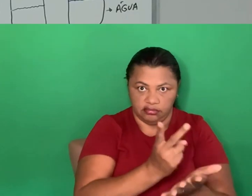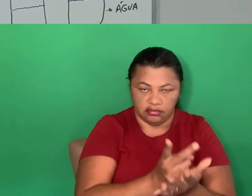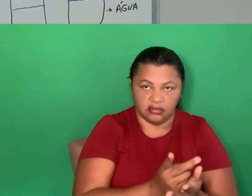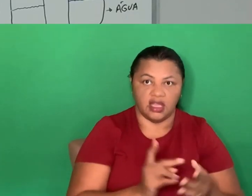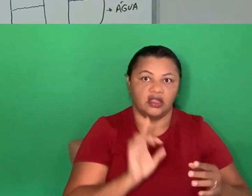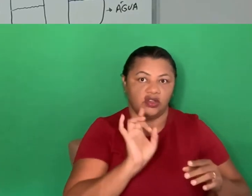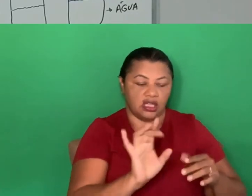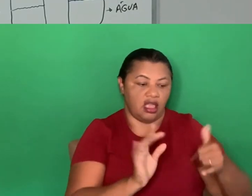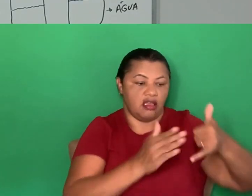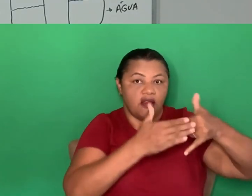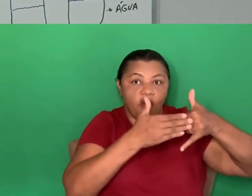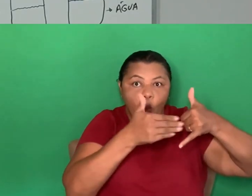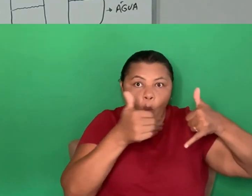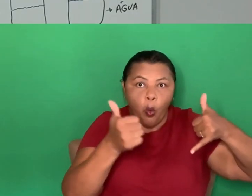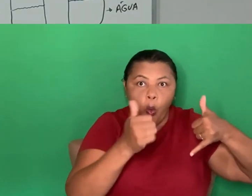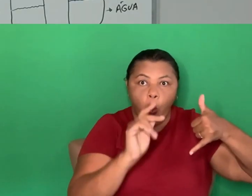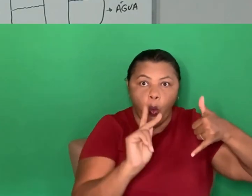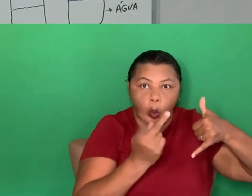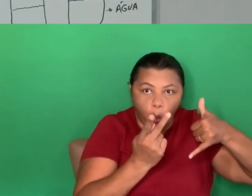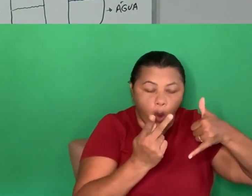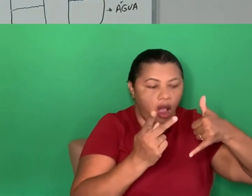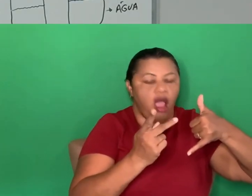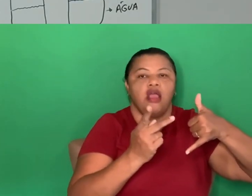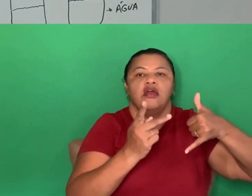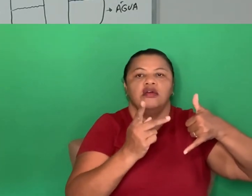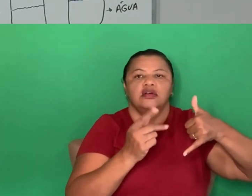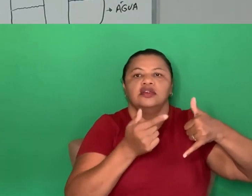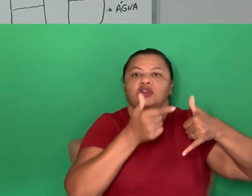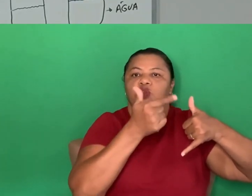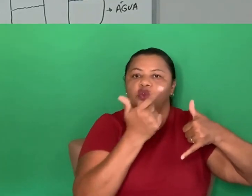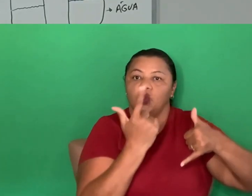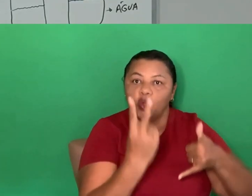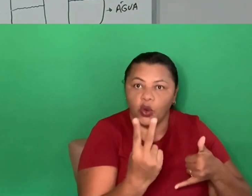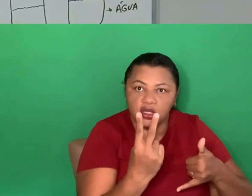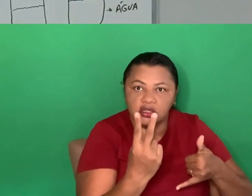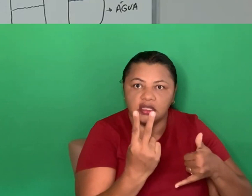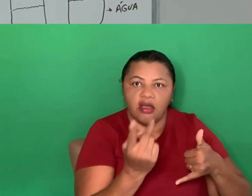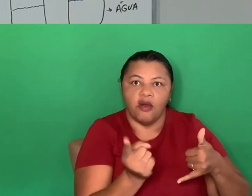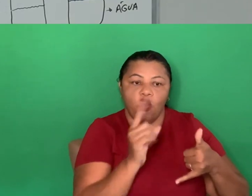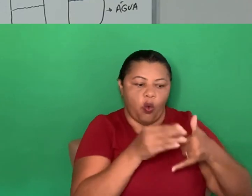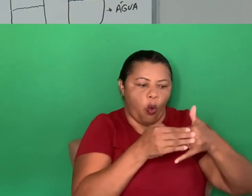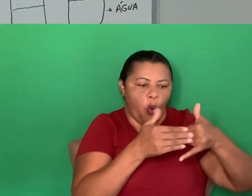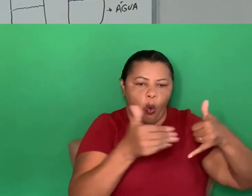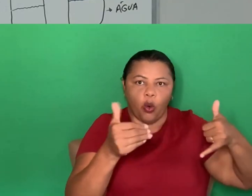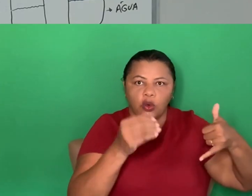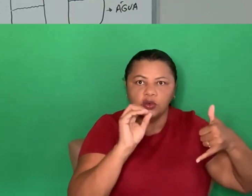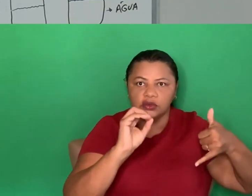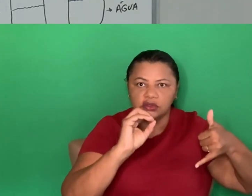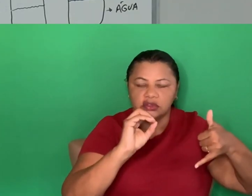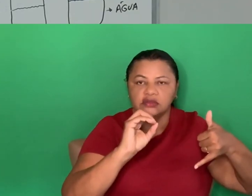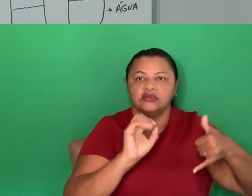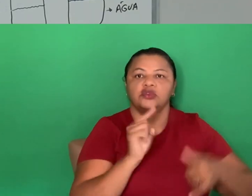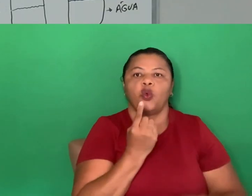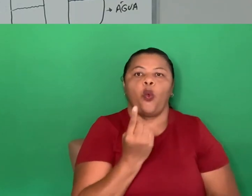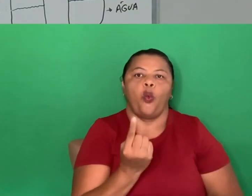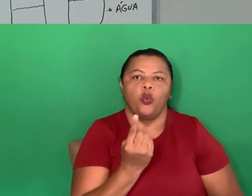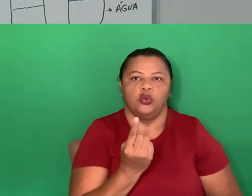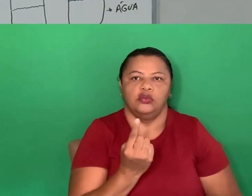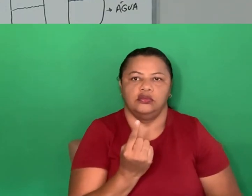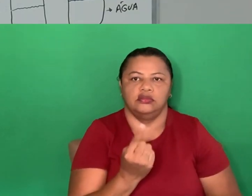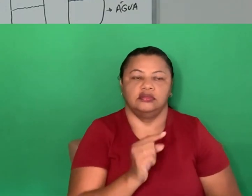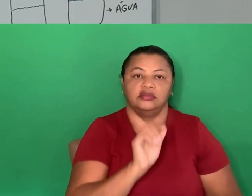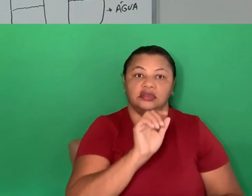constante. Tá? Aqui só tem hidrogênio e oxigênio e na proporção de 2 hidrogênios para 1 oxigênio. Por isso que